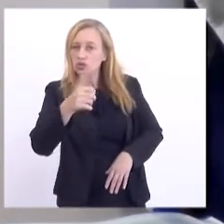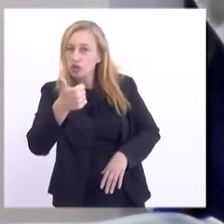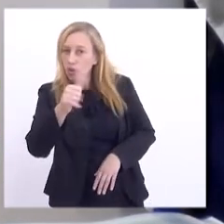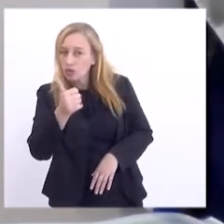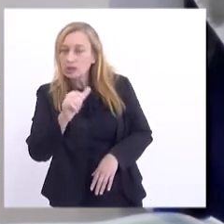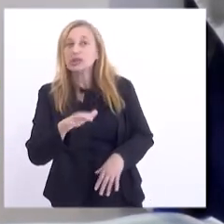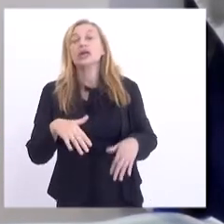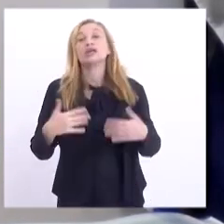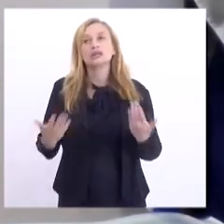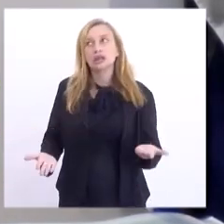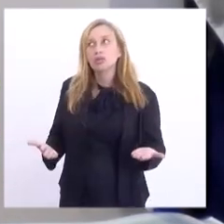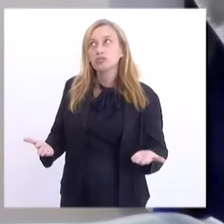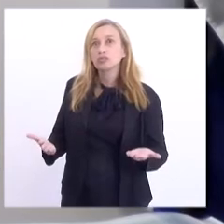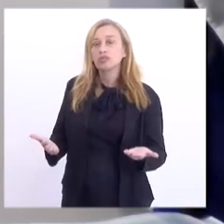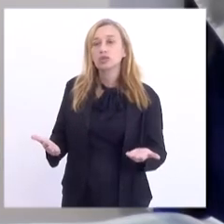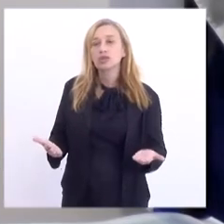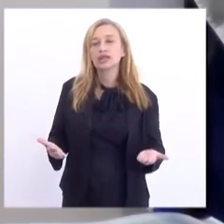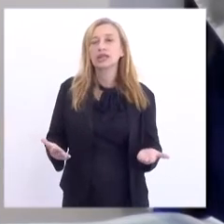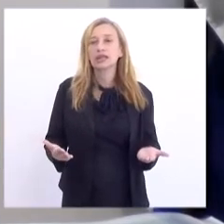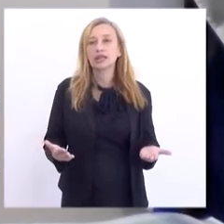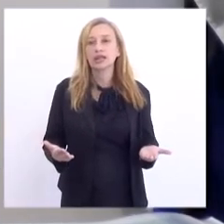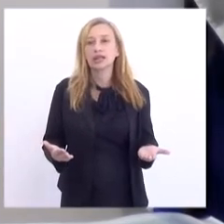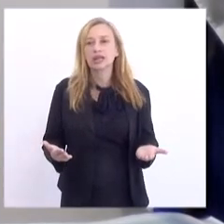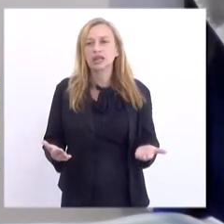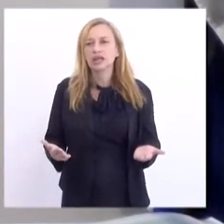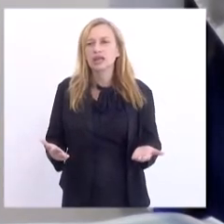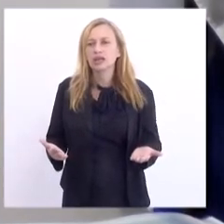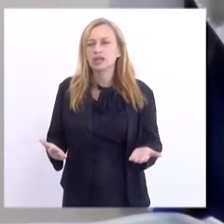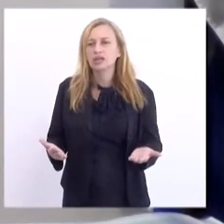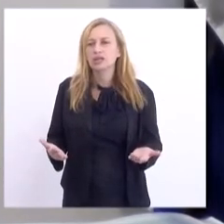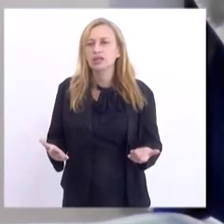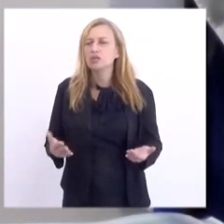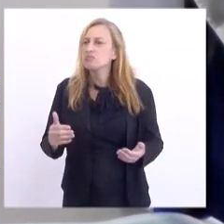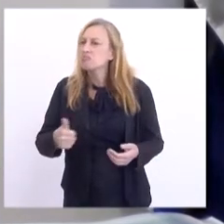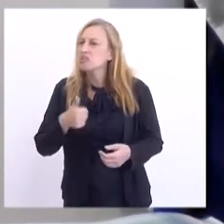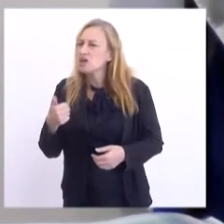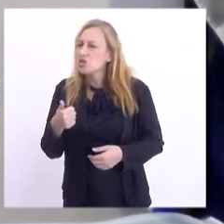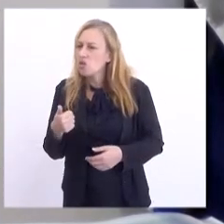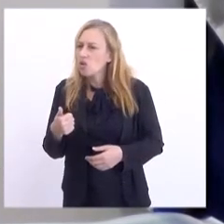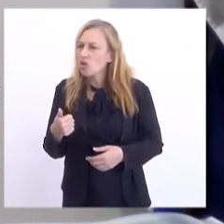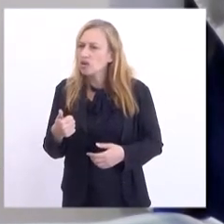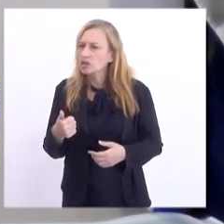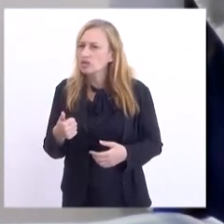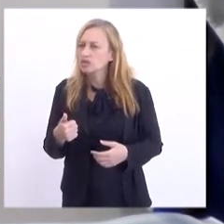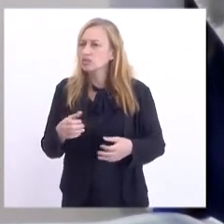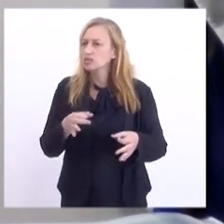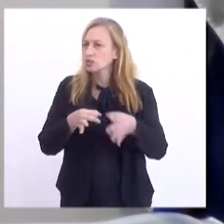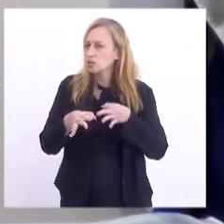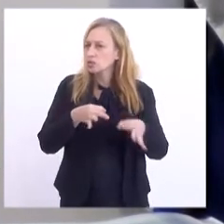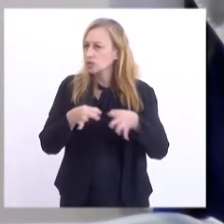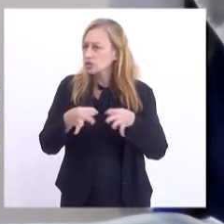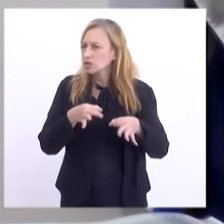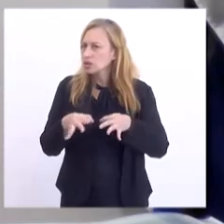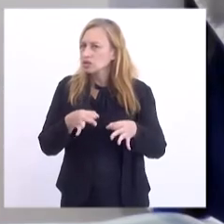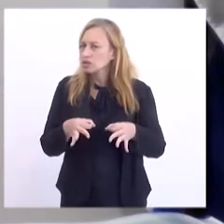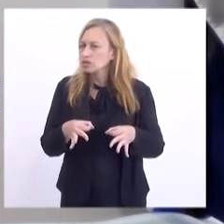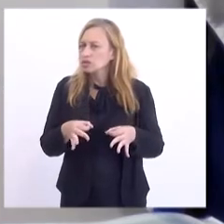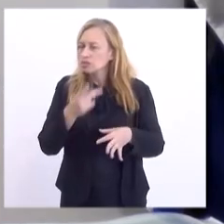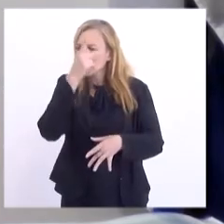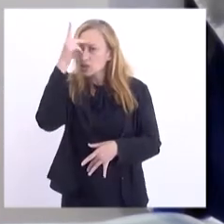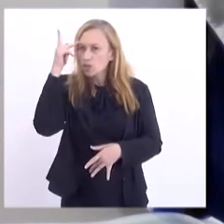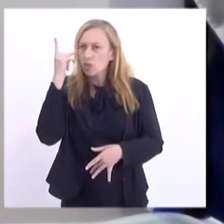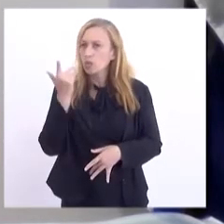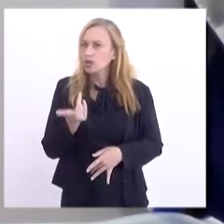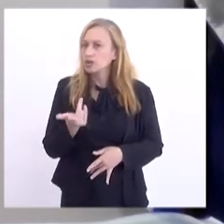bom então eu porque essa é que por melhor que seja as organizações que não tem pessoas